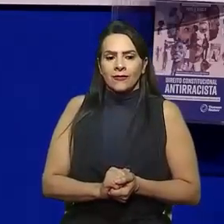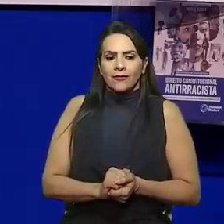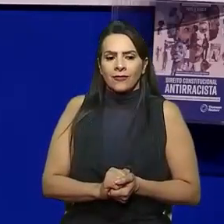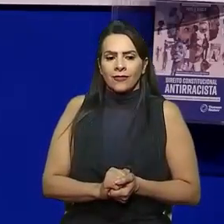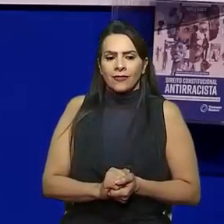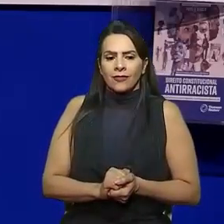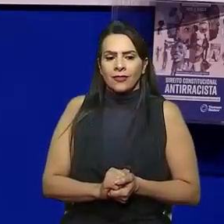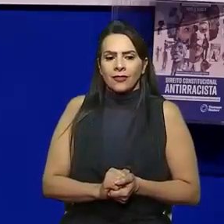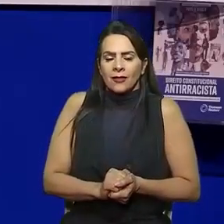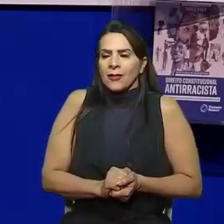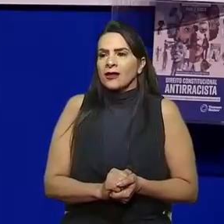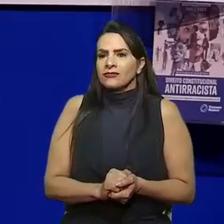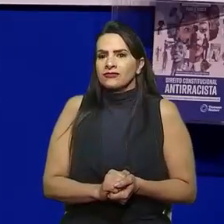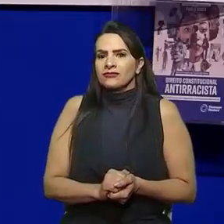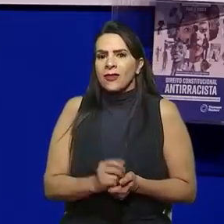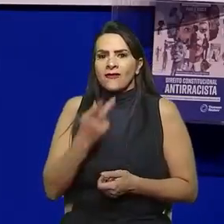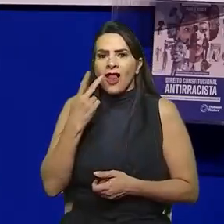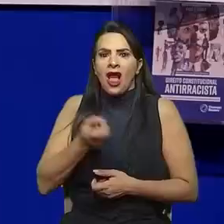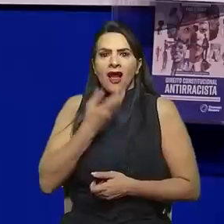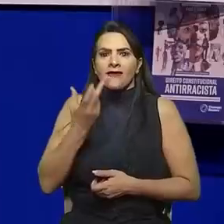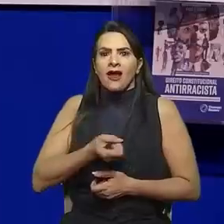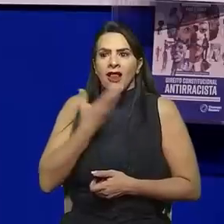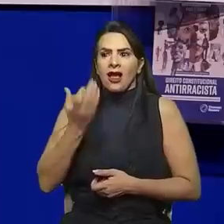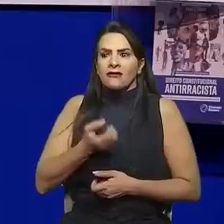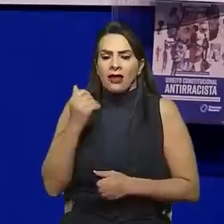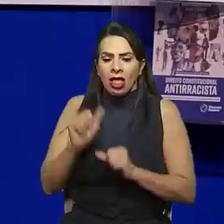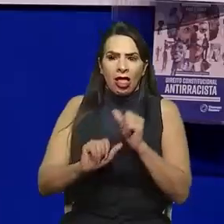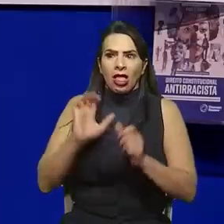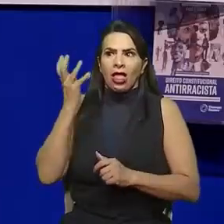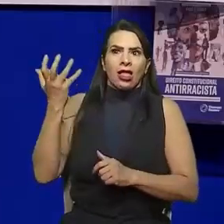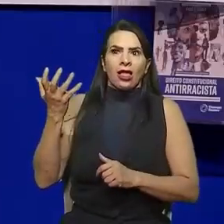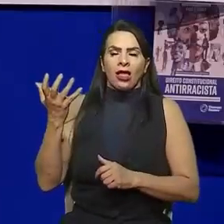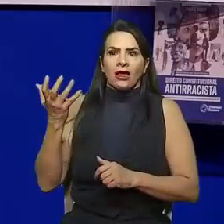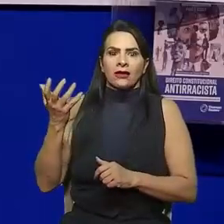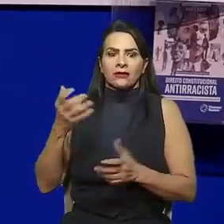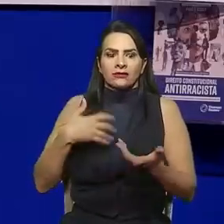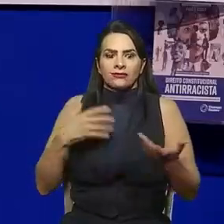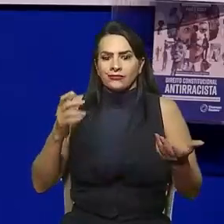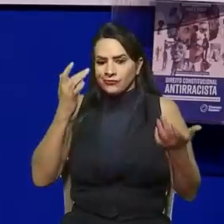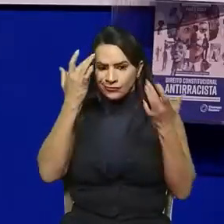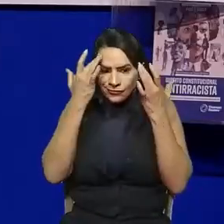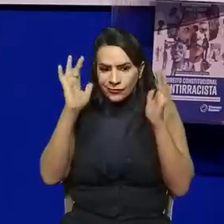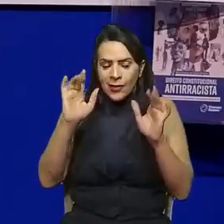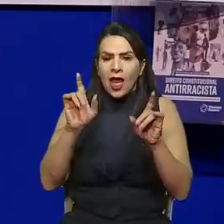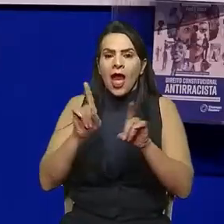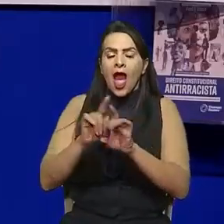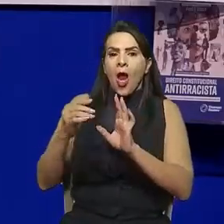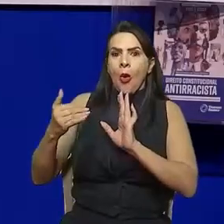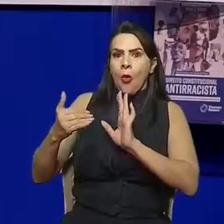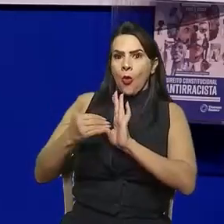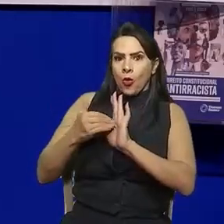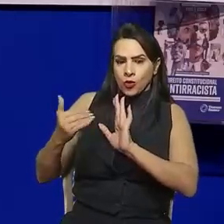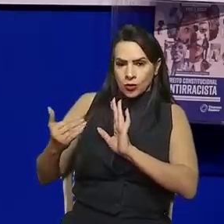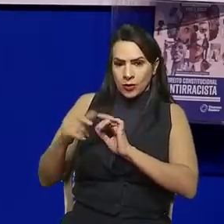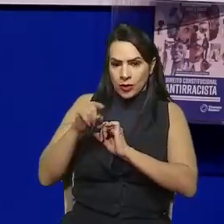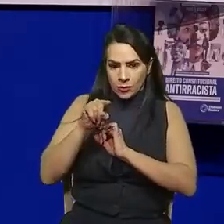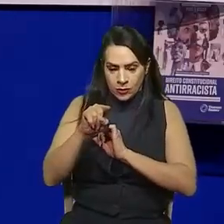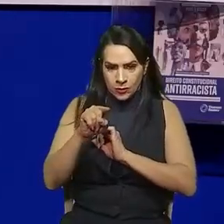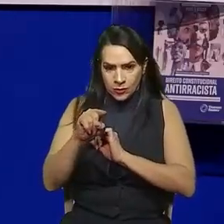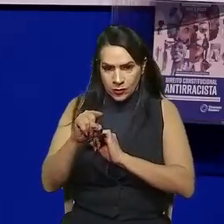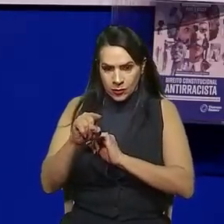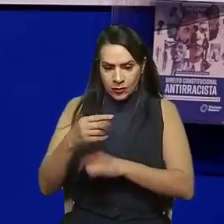ligava um botão nele, ele falava, ele conversava e tal. A última vez que o papai falou, e o Caco está aqui